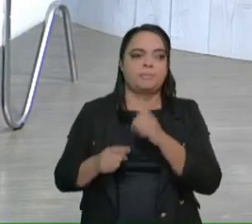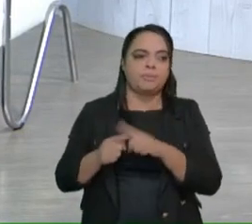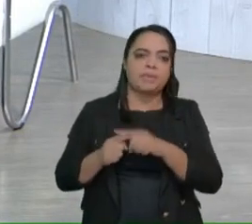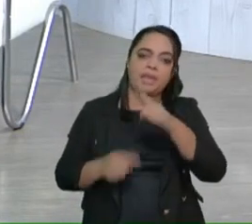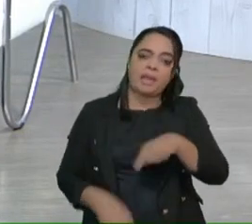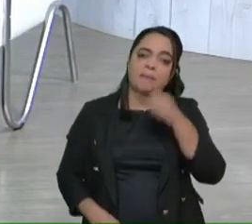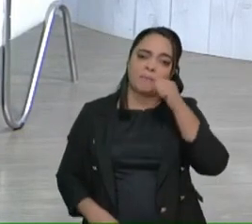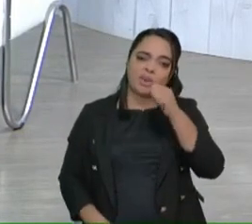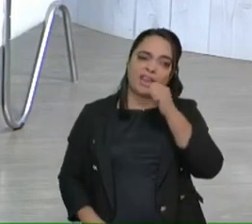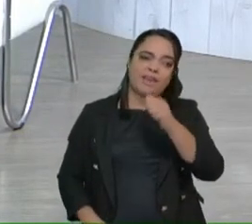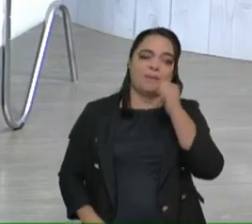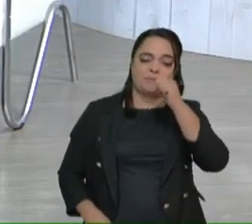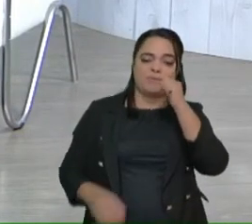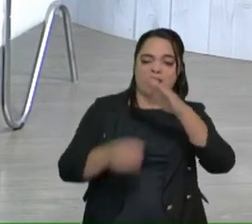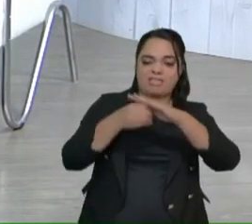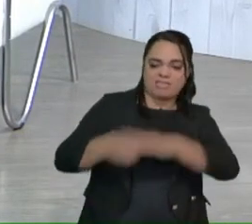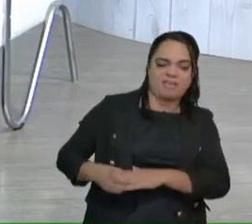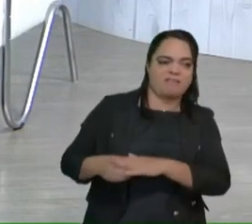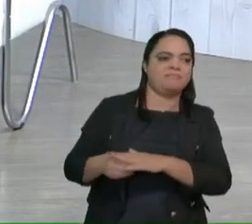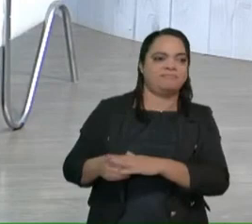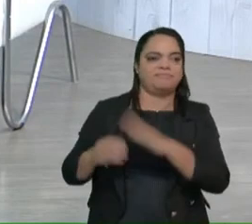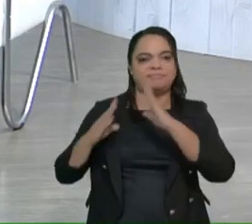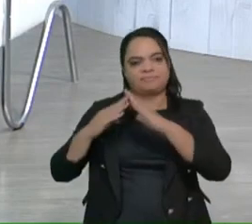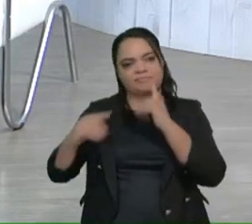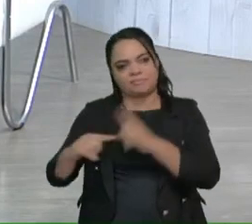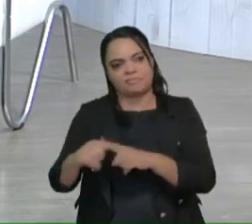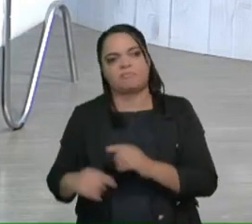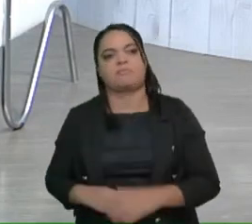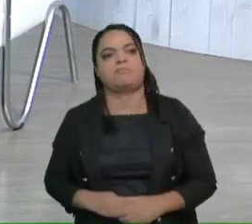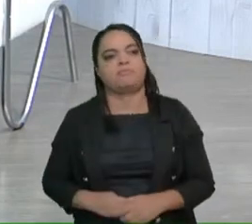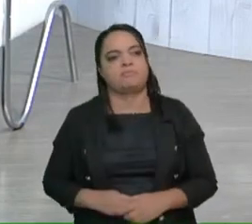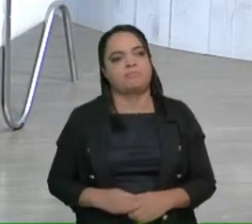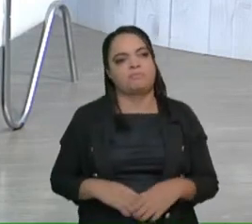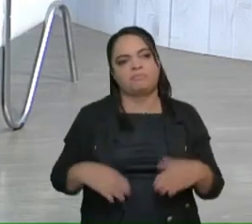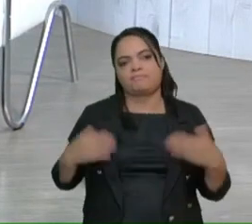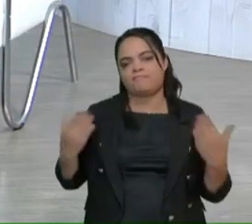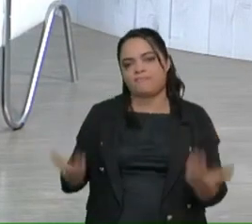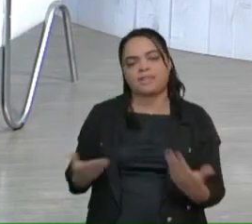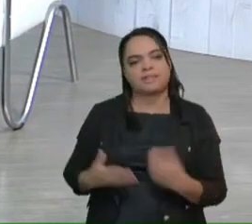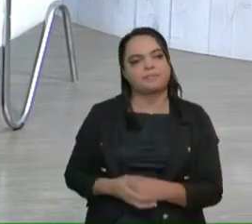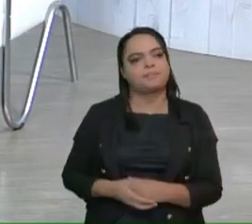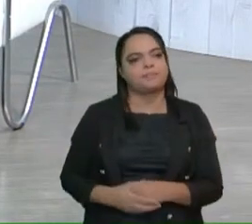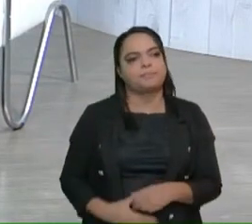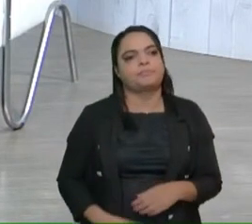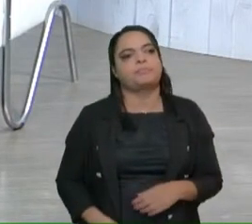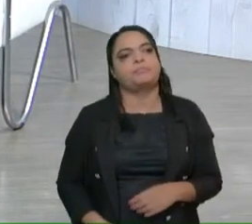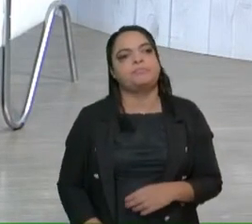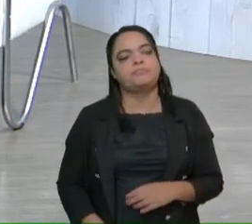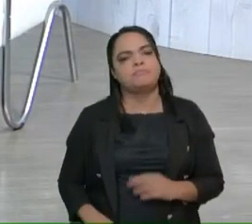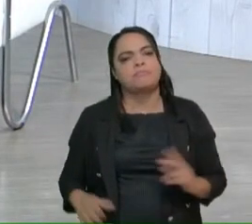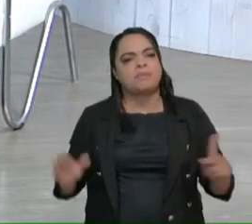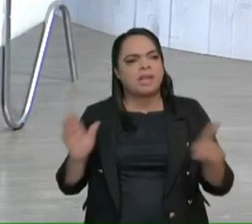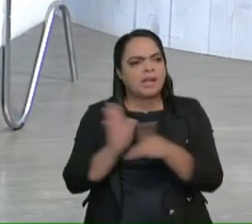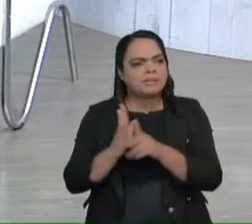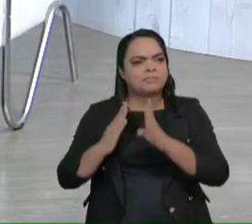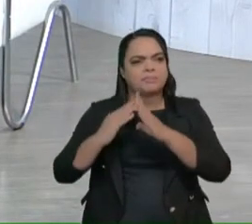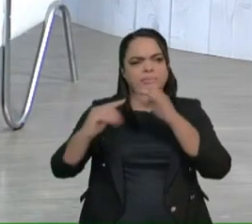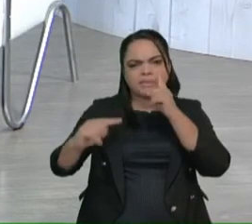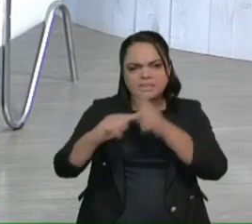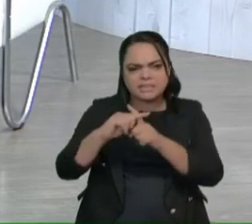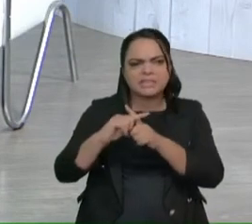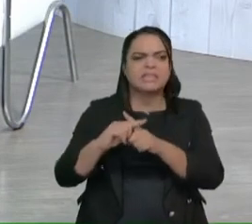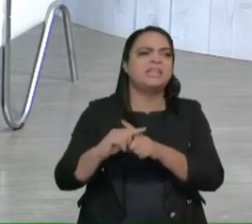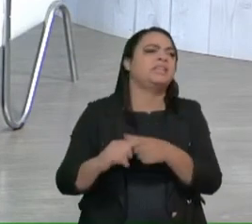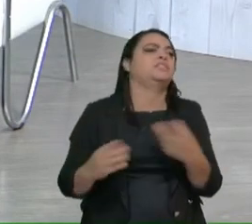apagadas né dentro da hierarquia das igrejas então ah as próprias igrejas